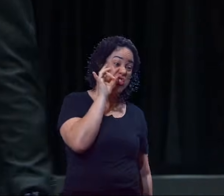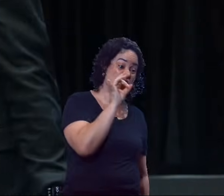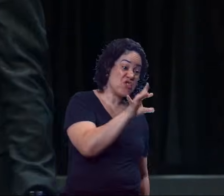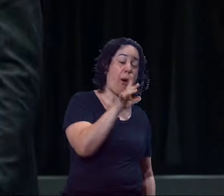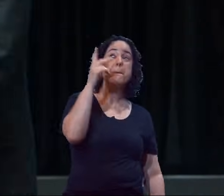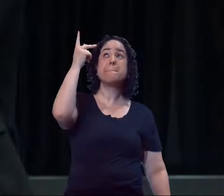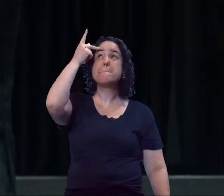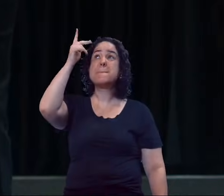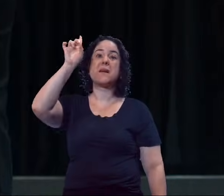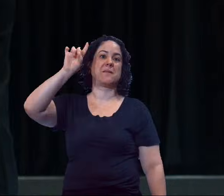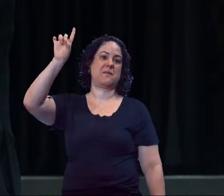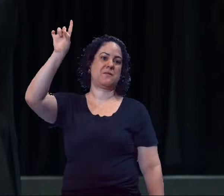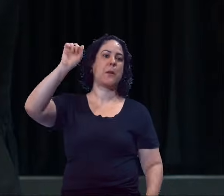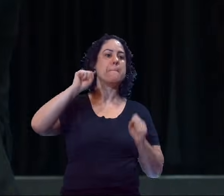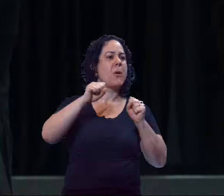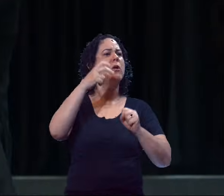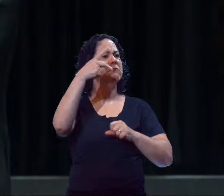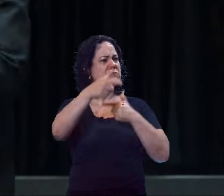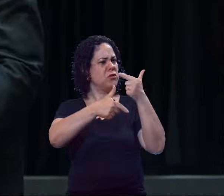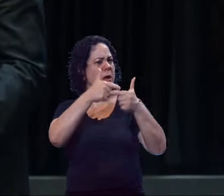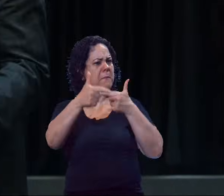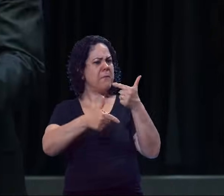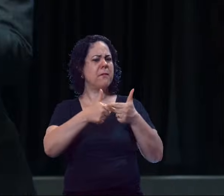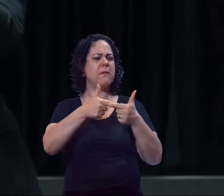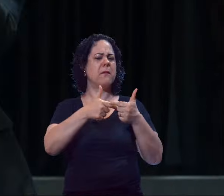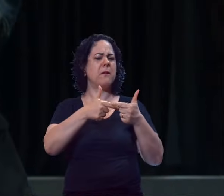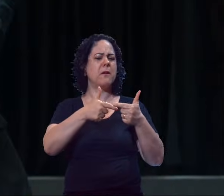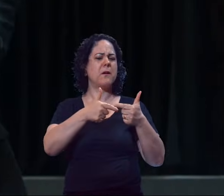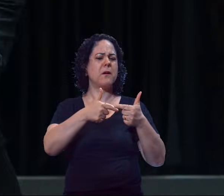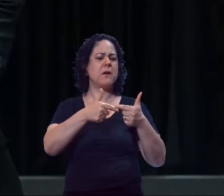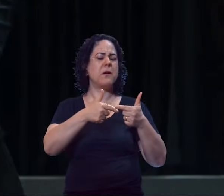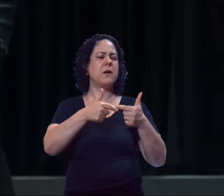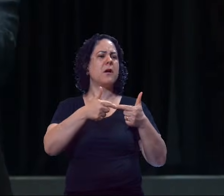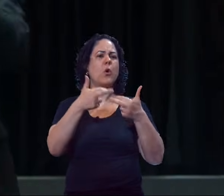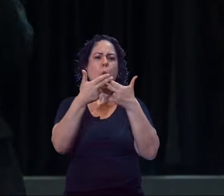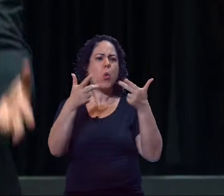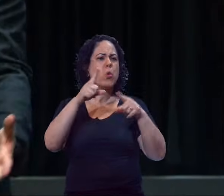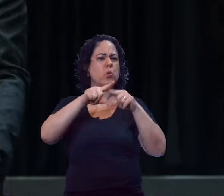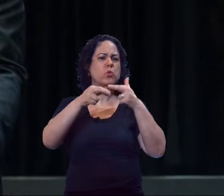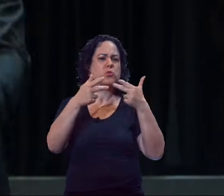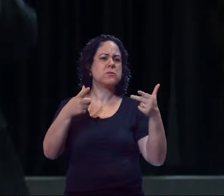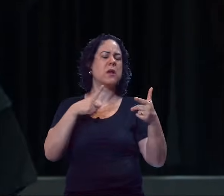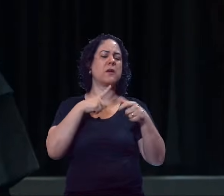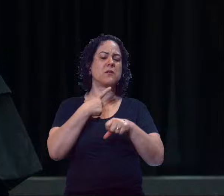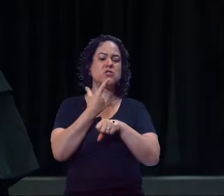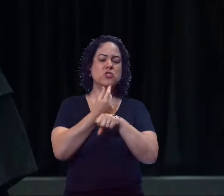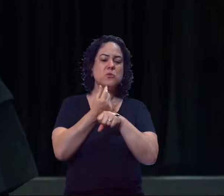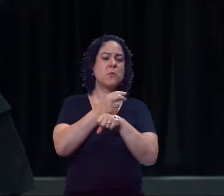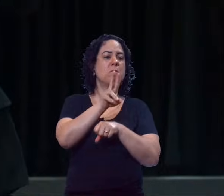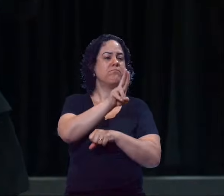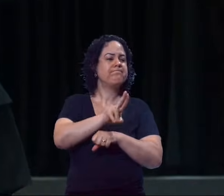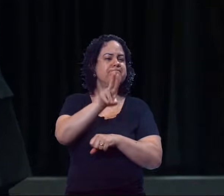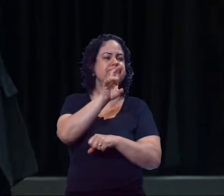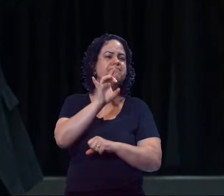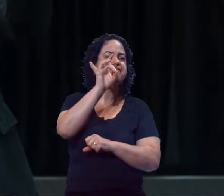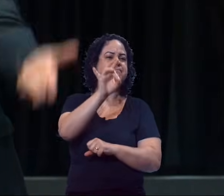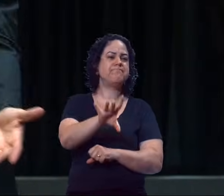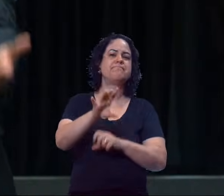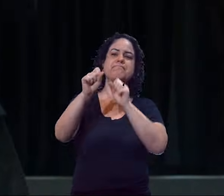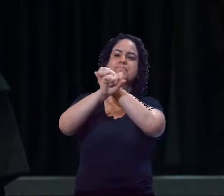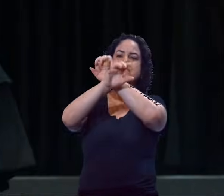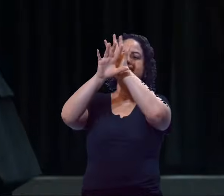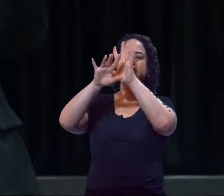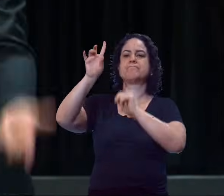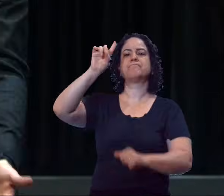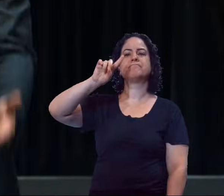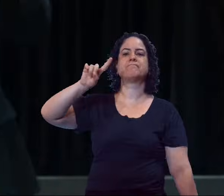exclusividade. Você pode consagrar teu trabalho, tua vida, um determinado bem, recurso, para o uso exclusivo da